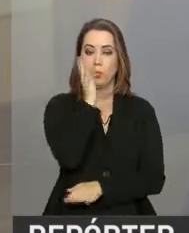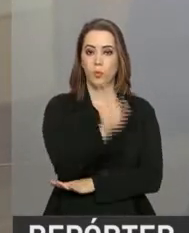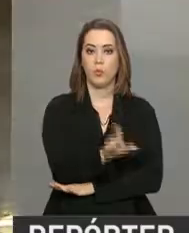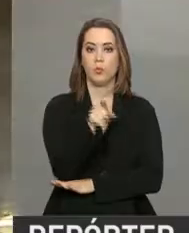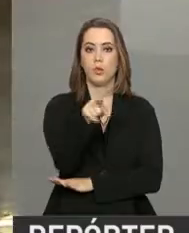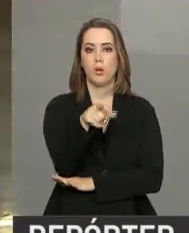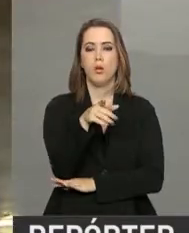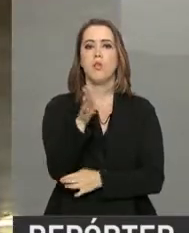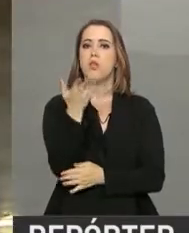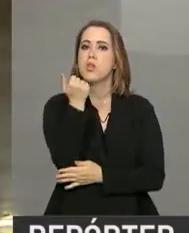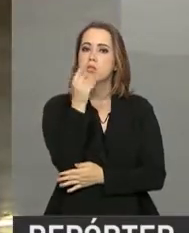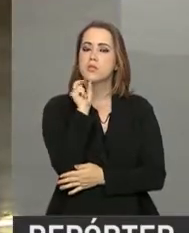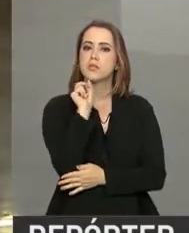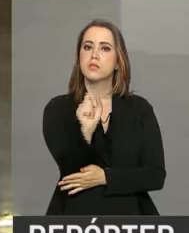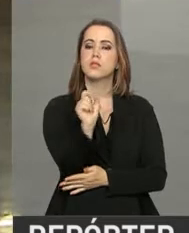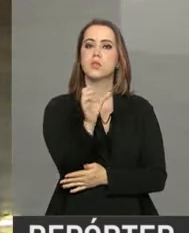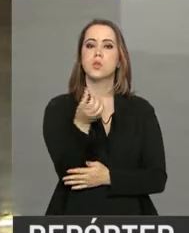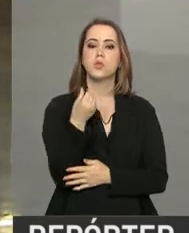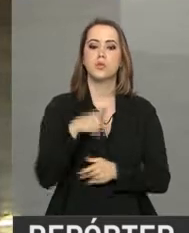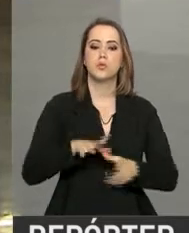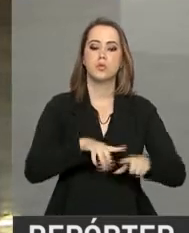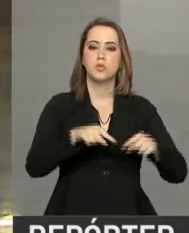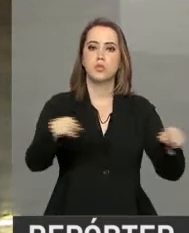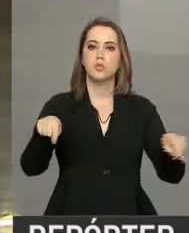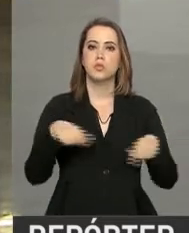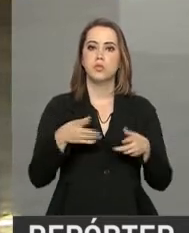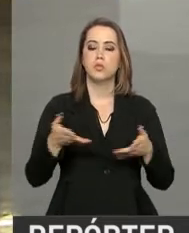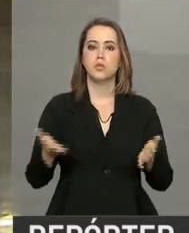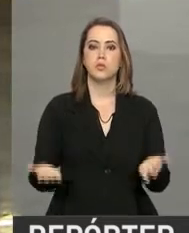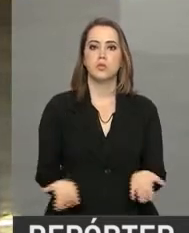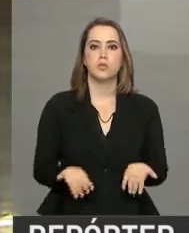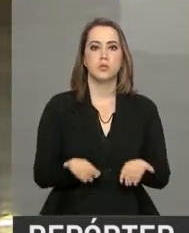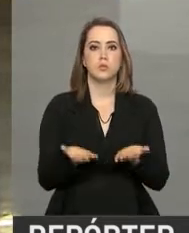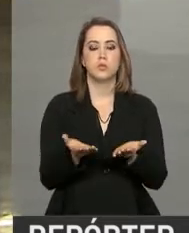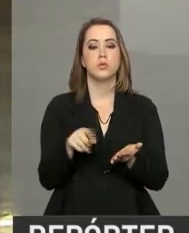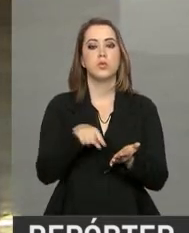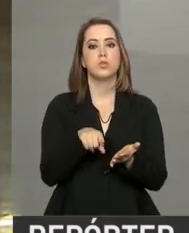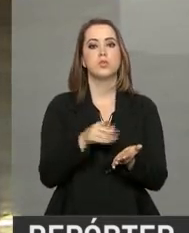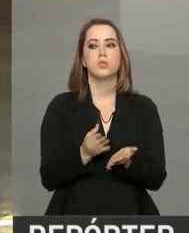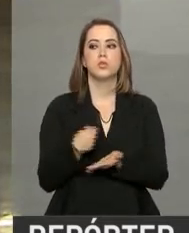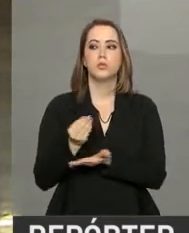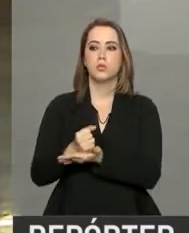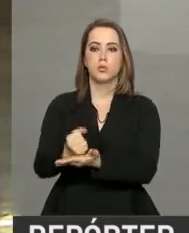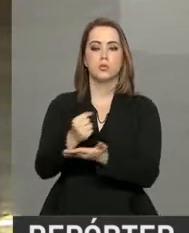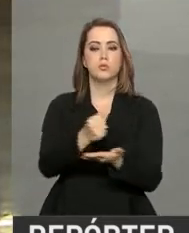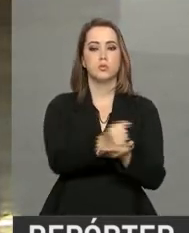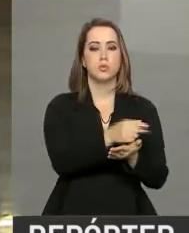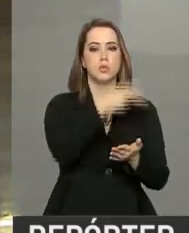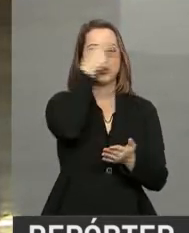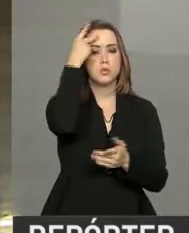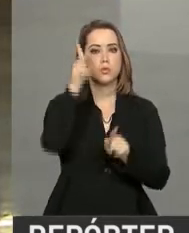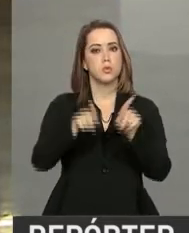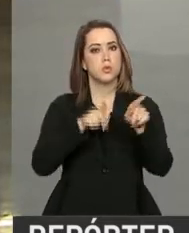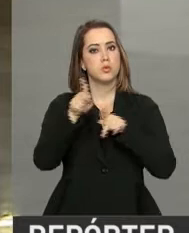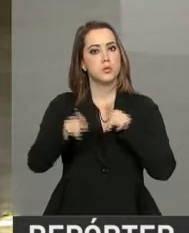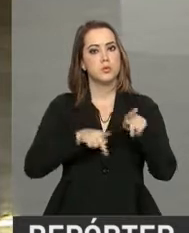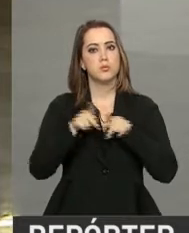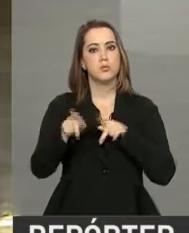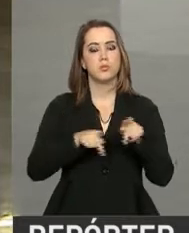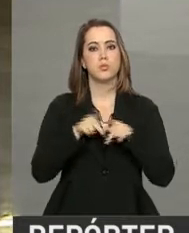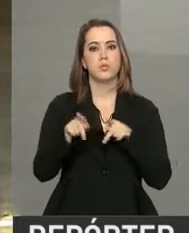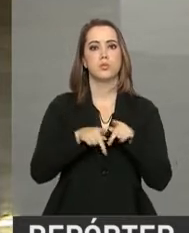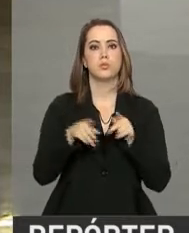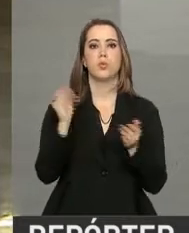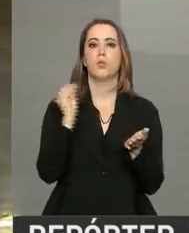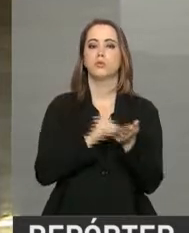estes produtos vão compor cestas de alimentos que vão ser distribuídas para populações em situação de insegurança alimentar